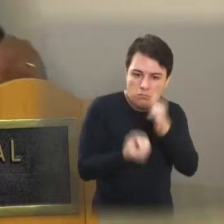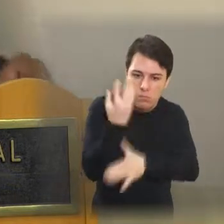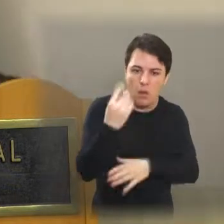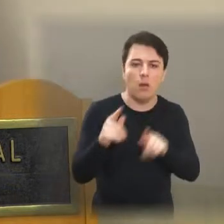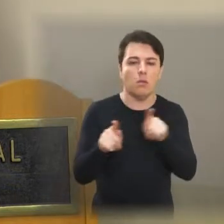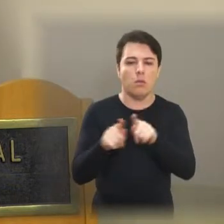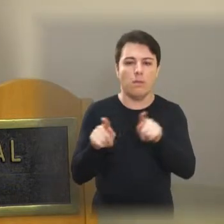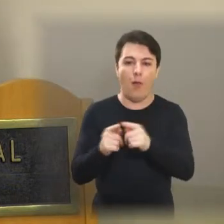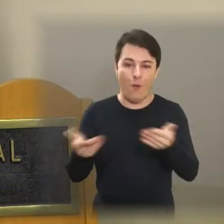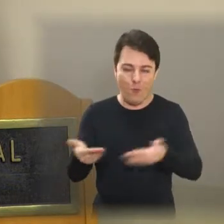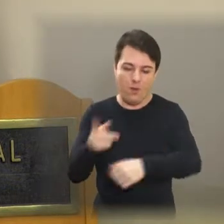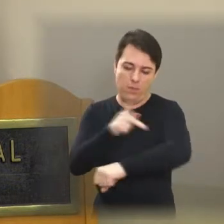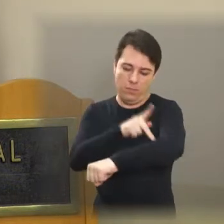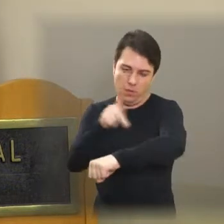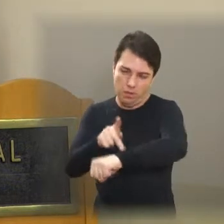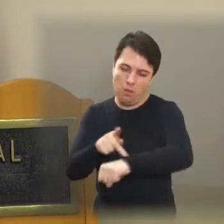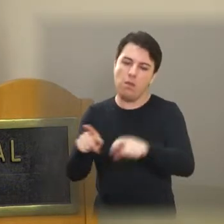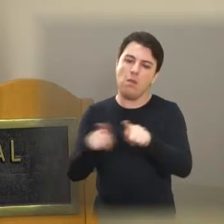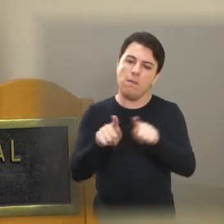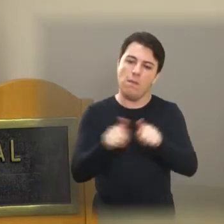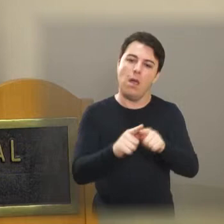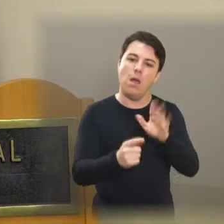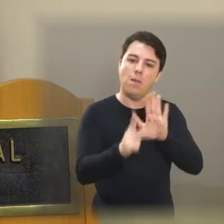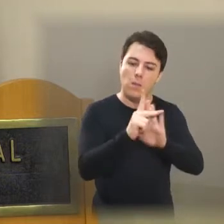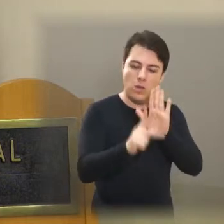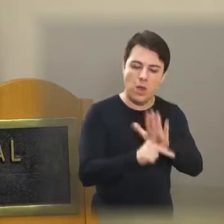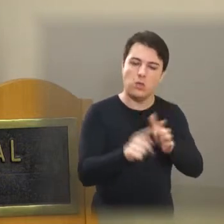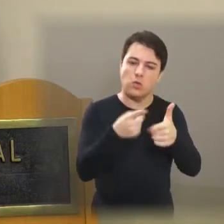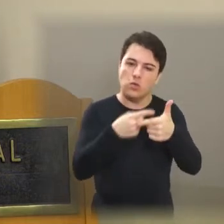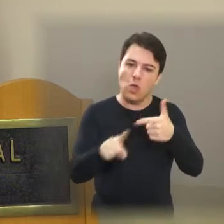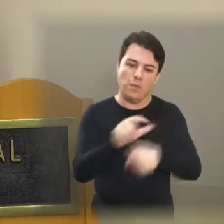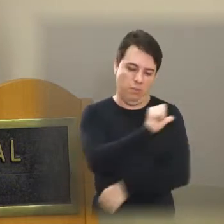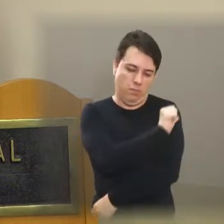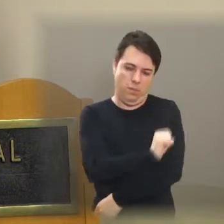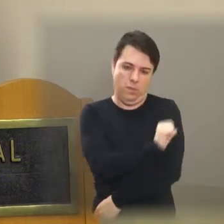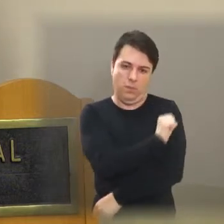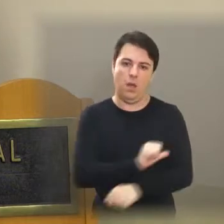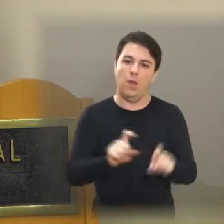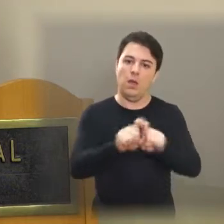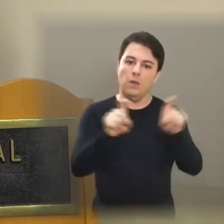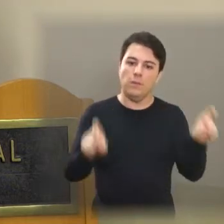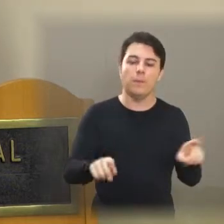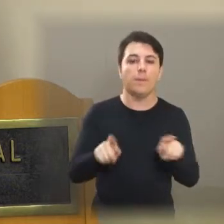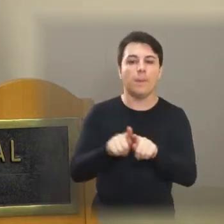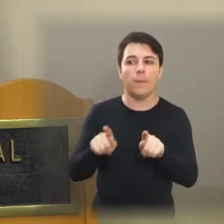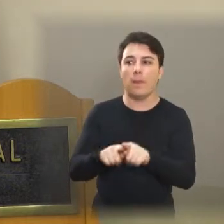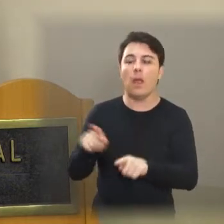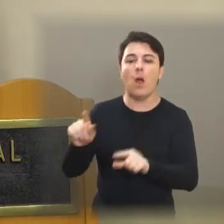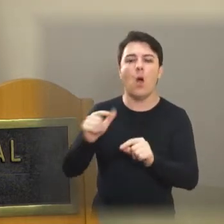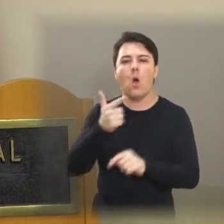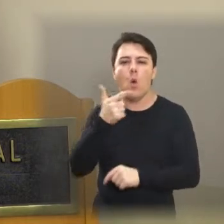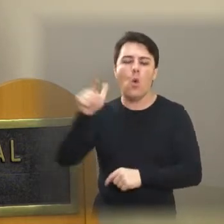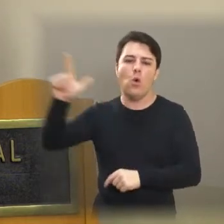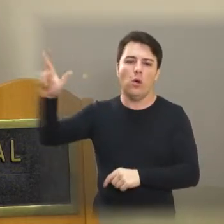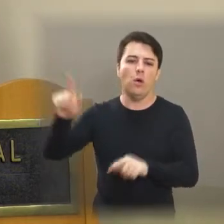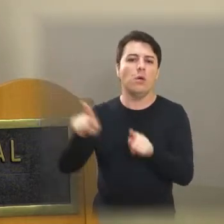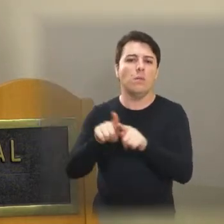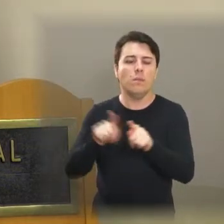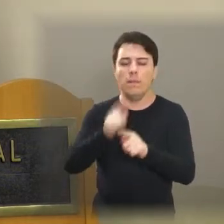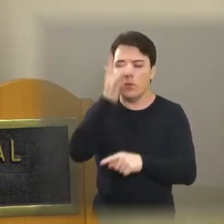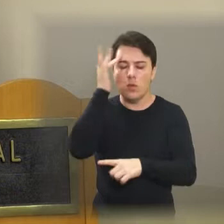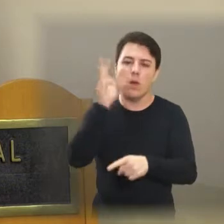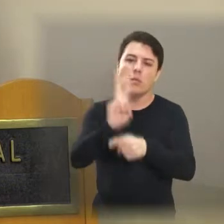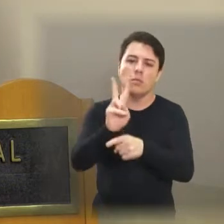o pedagogo, que não fiz obstetra, obstetriz, que não fiz o vendedor ambulante o dia que não tinha, o cuidador do